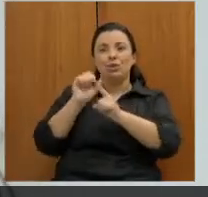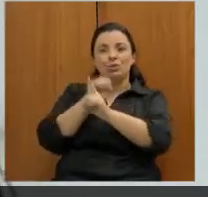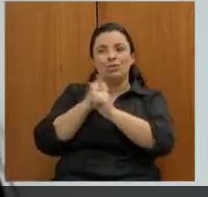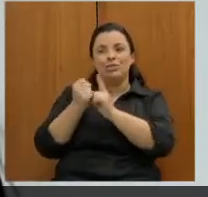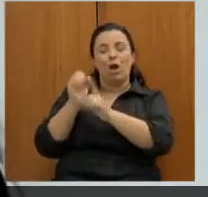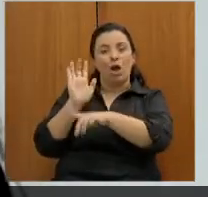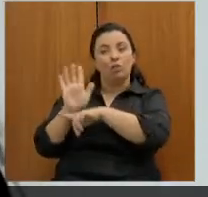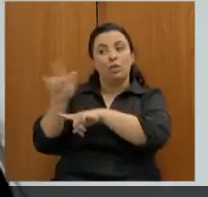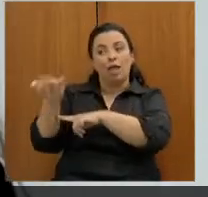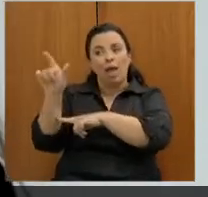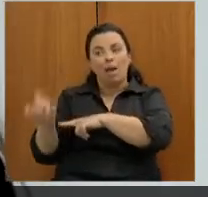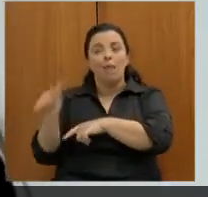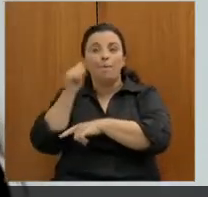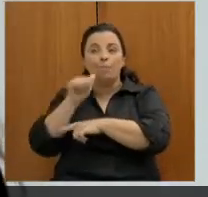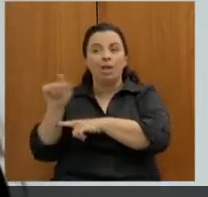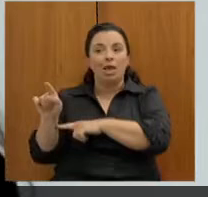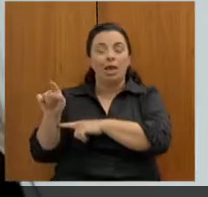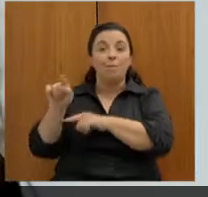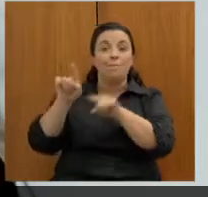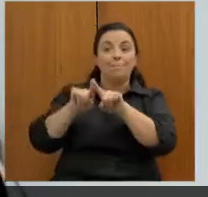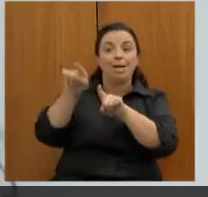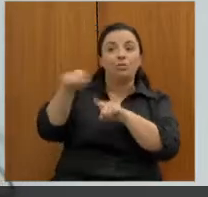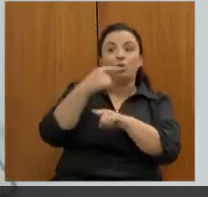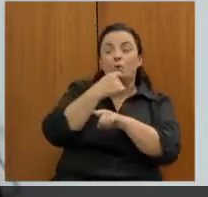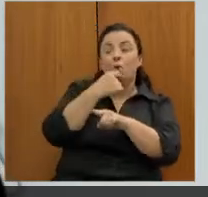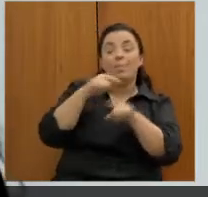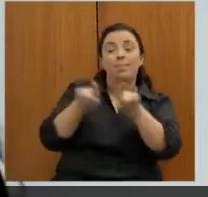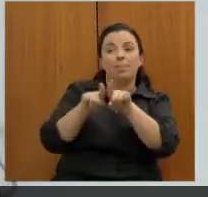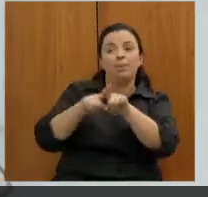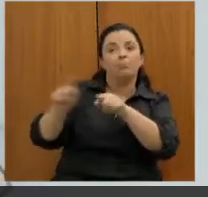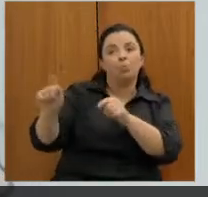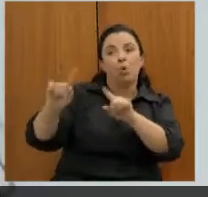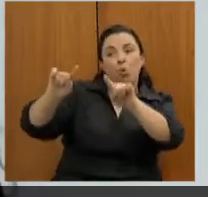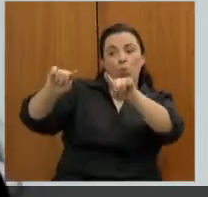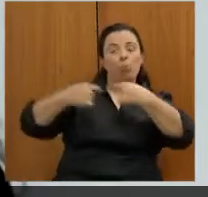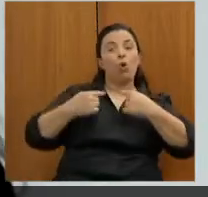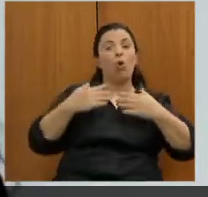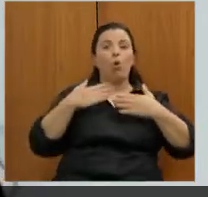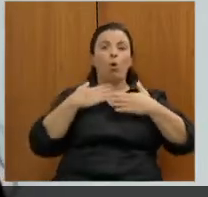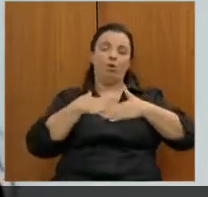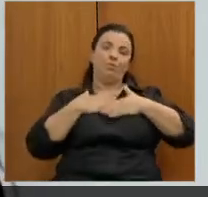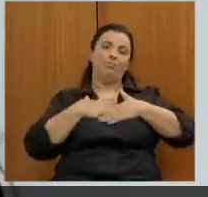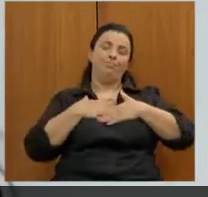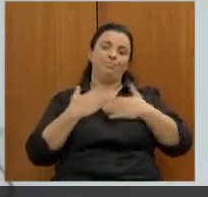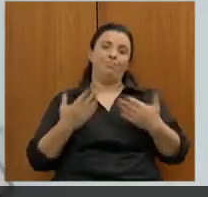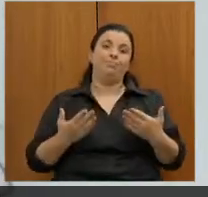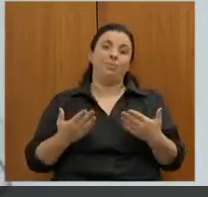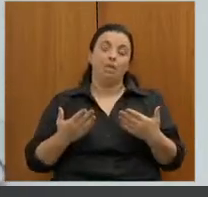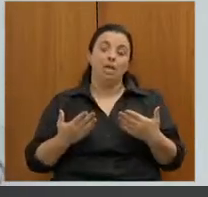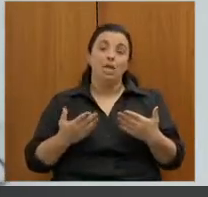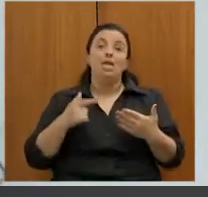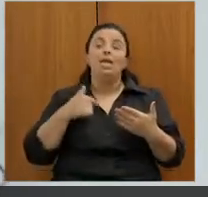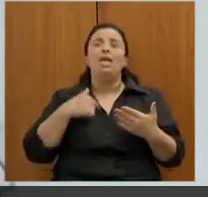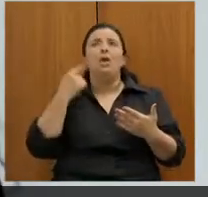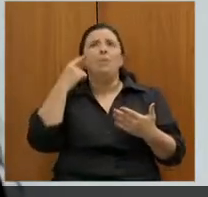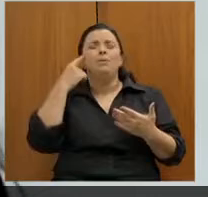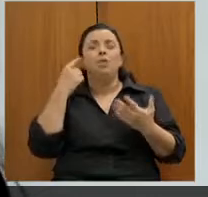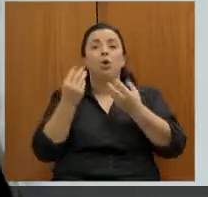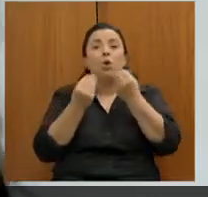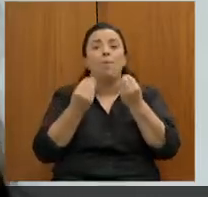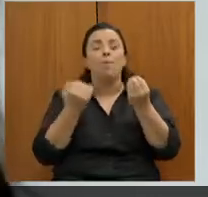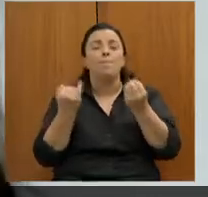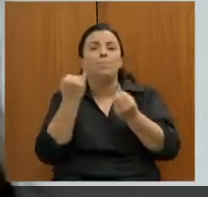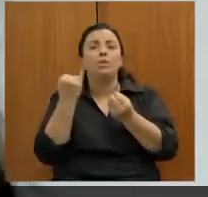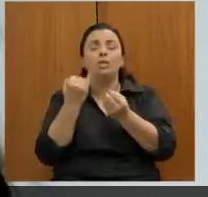é o até falando com advogado falei como que seria importante a gente estudar né até mesmo fazer um projeto de